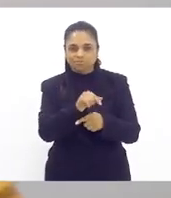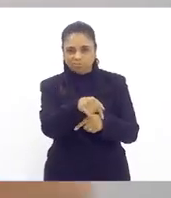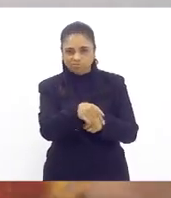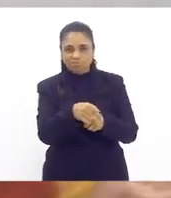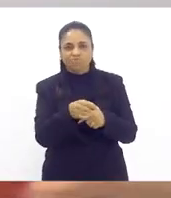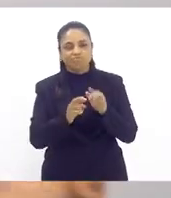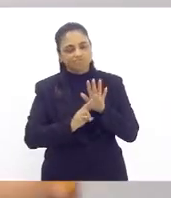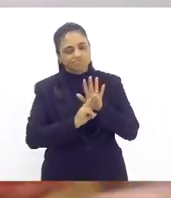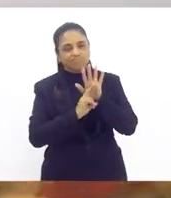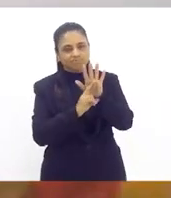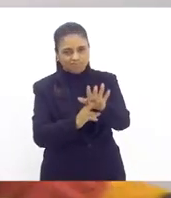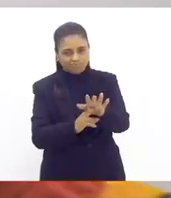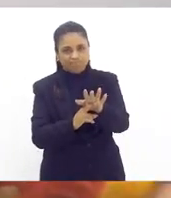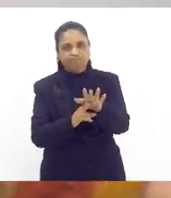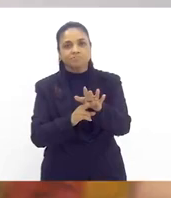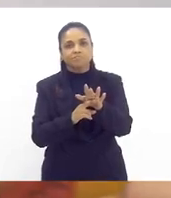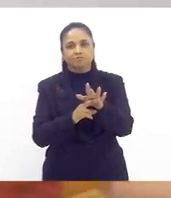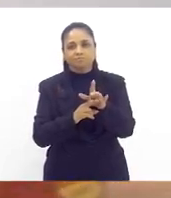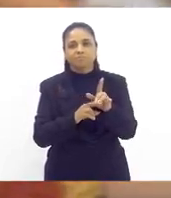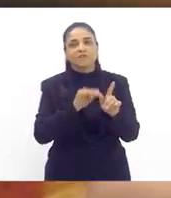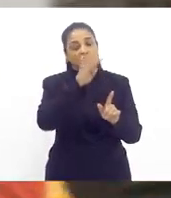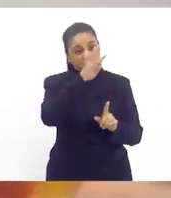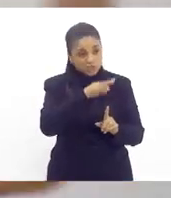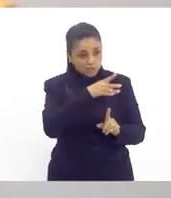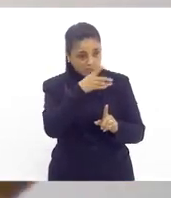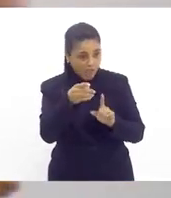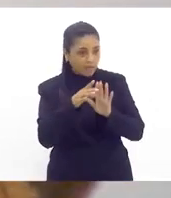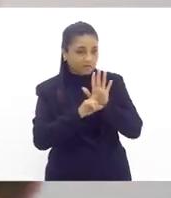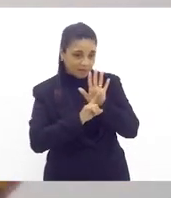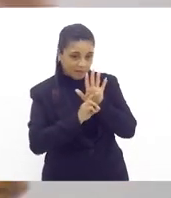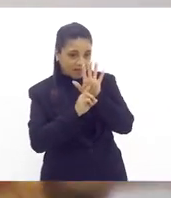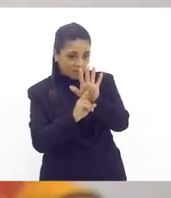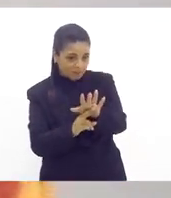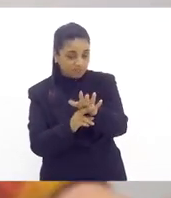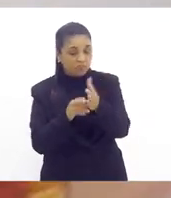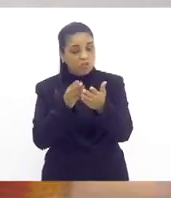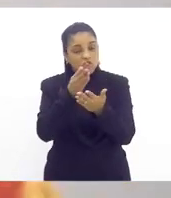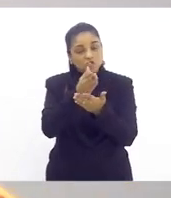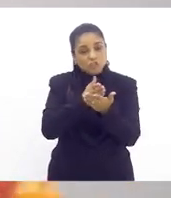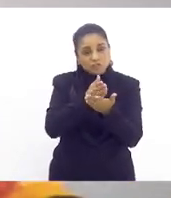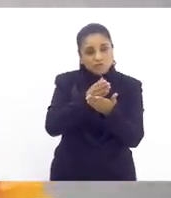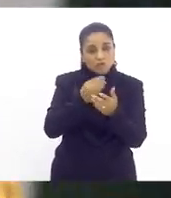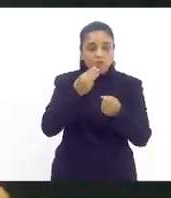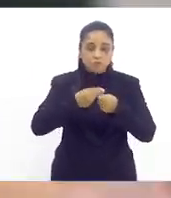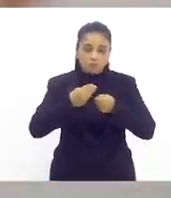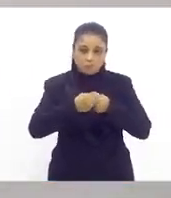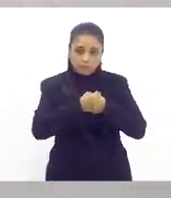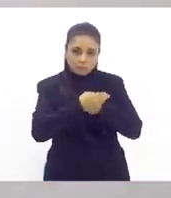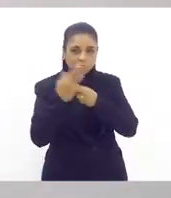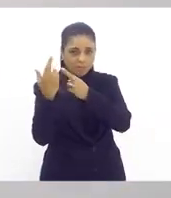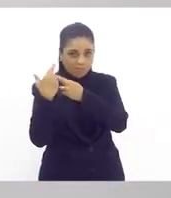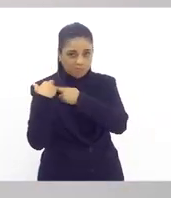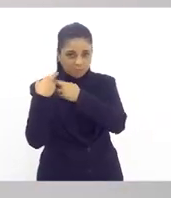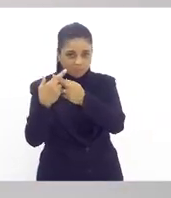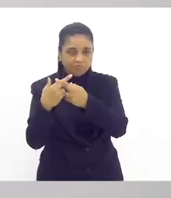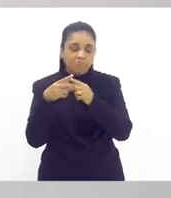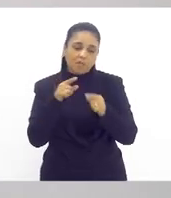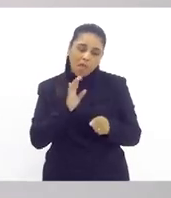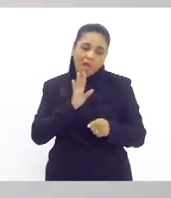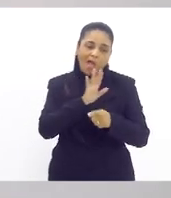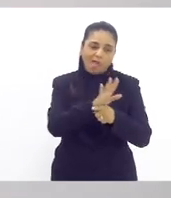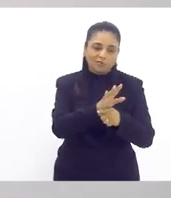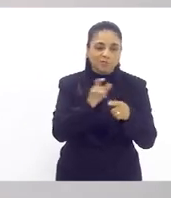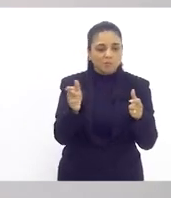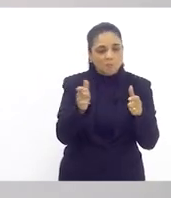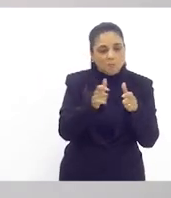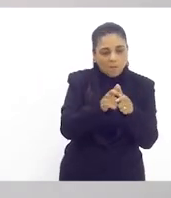tem a sua representação escala também na sua representação e dividimos essa responsabilidade com os municípios para que eles atendam aquele movimento de